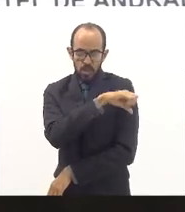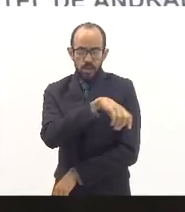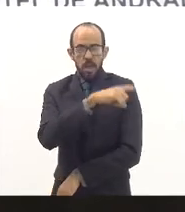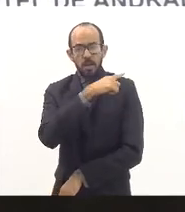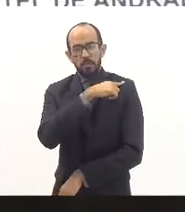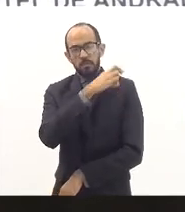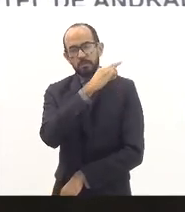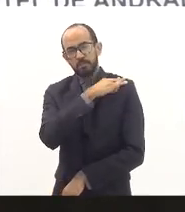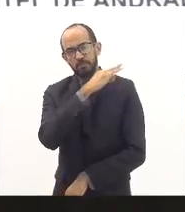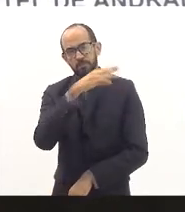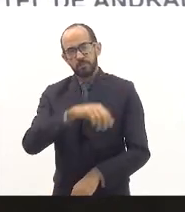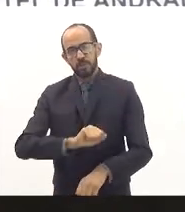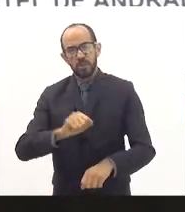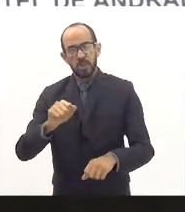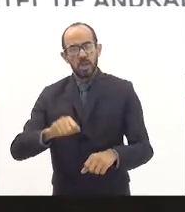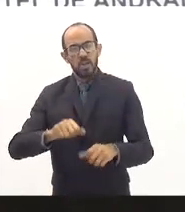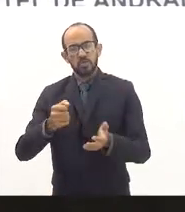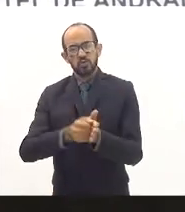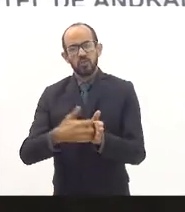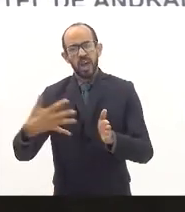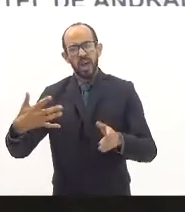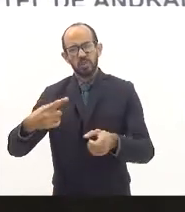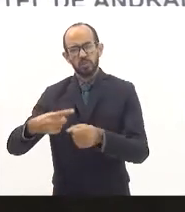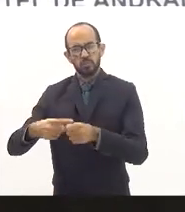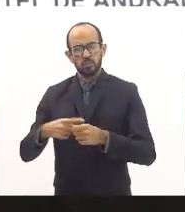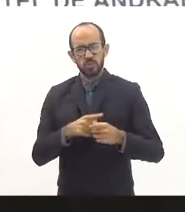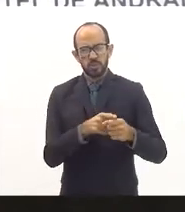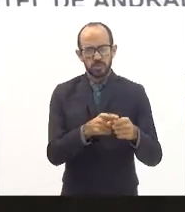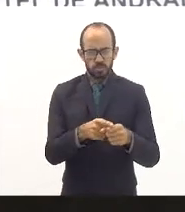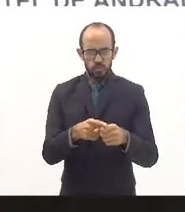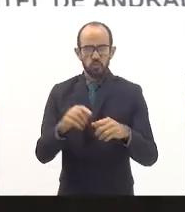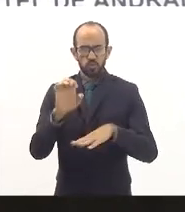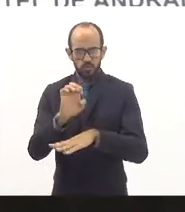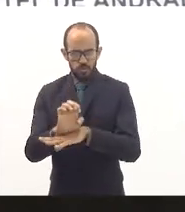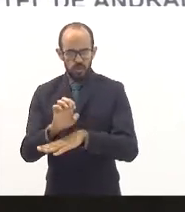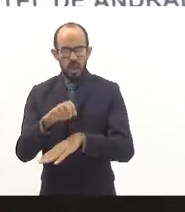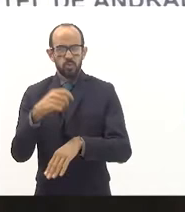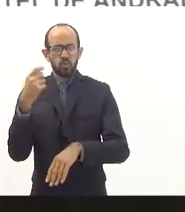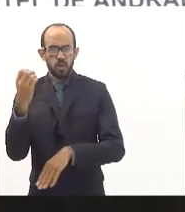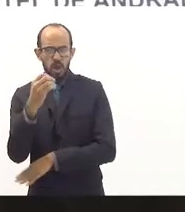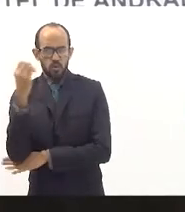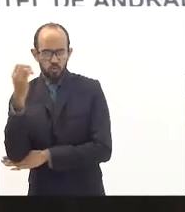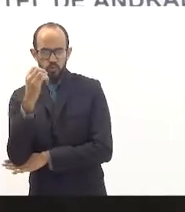remotos e desassistidos municípios. Ao todo, foram